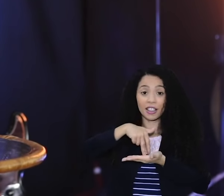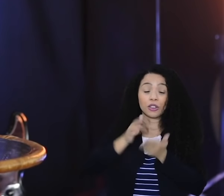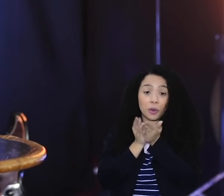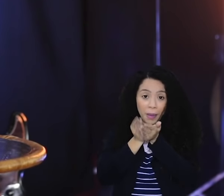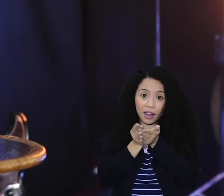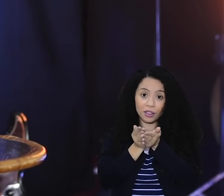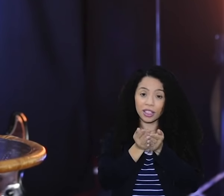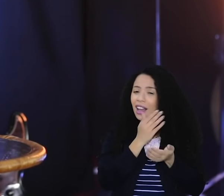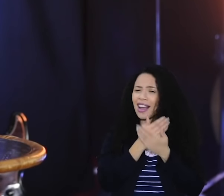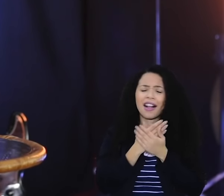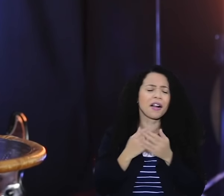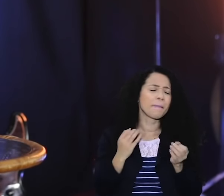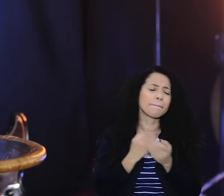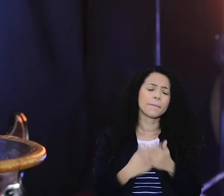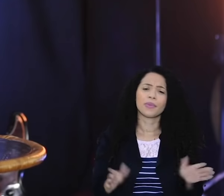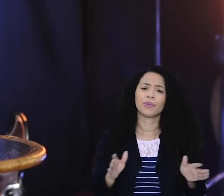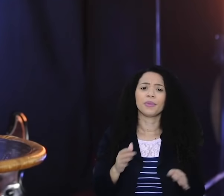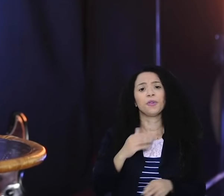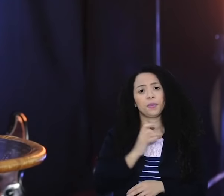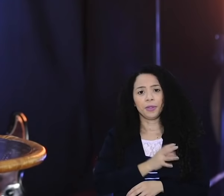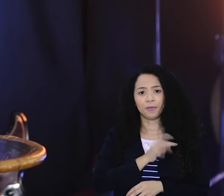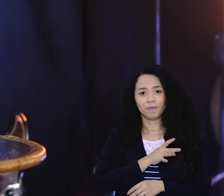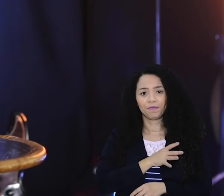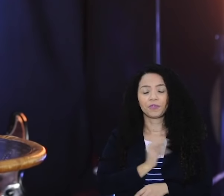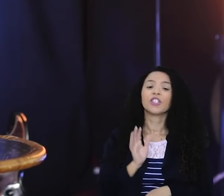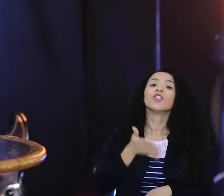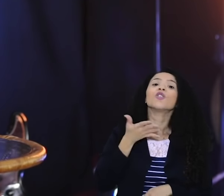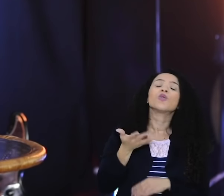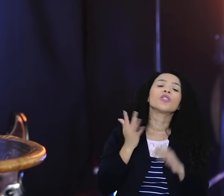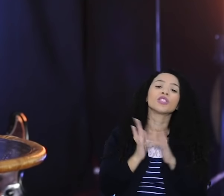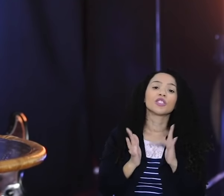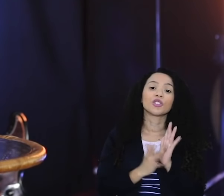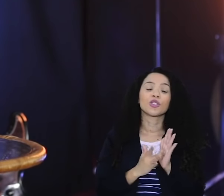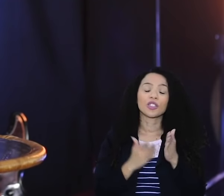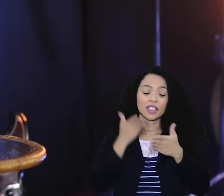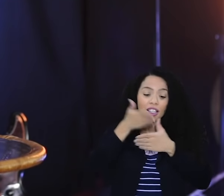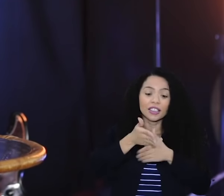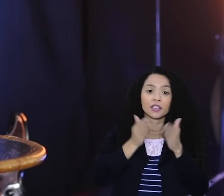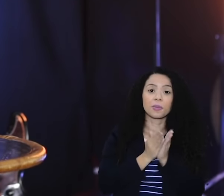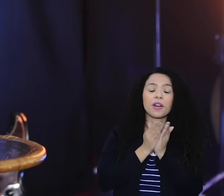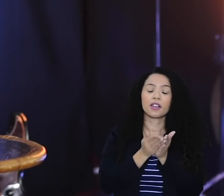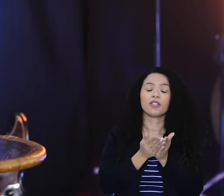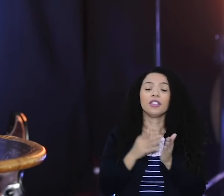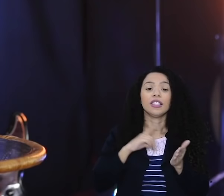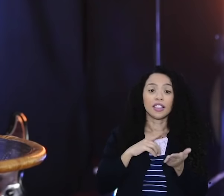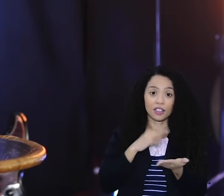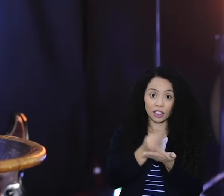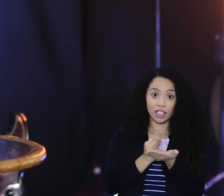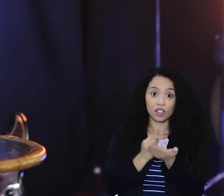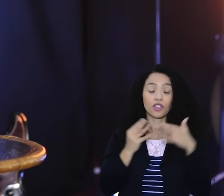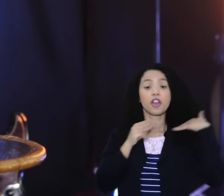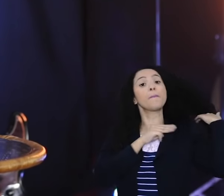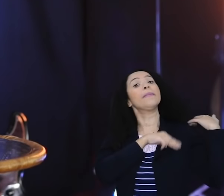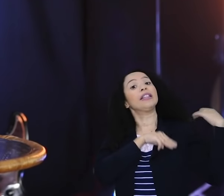medo. E é importante quando Jesus entra no barco. É, há textos interessantes, porque Mateus